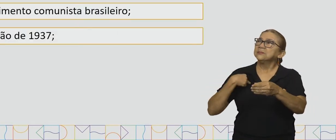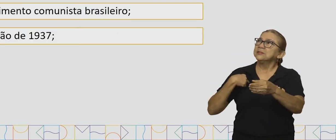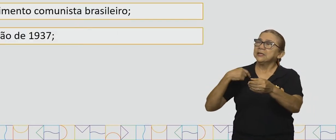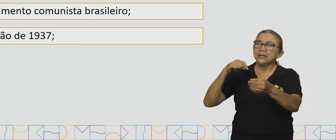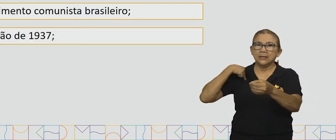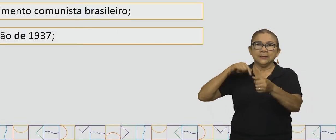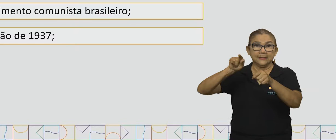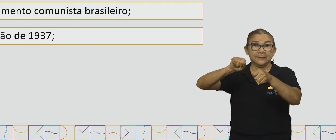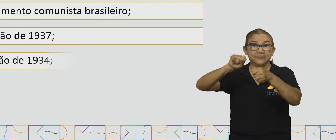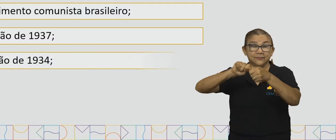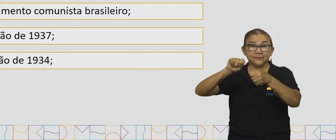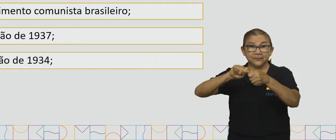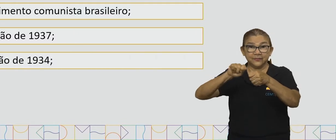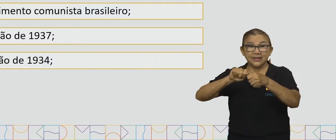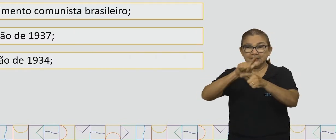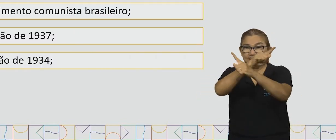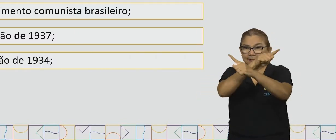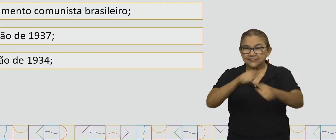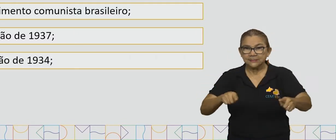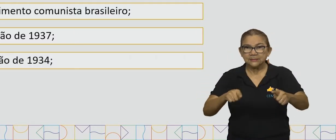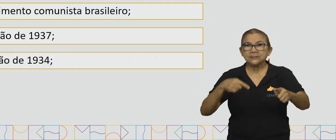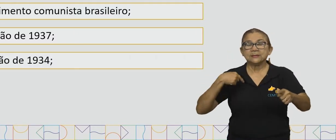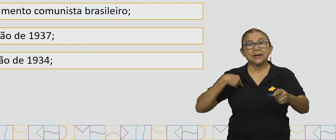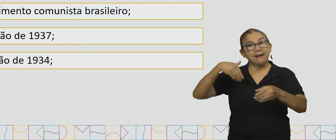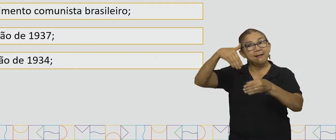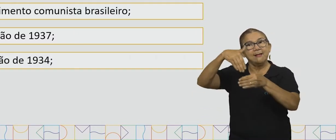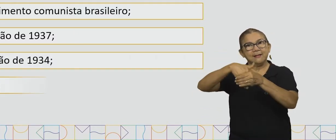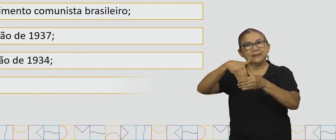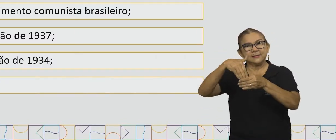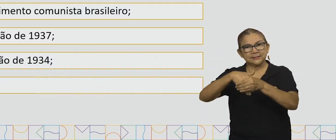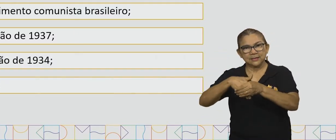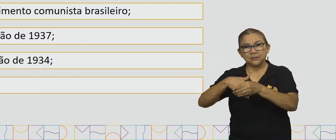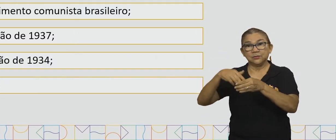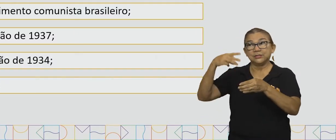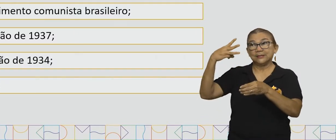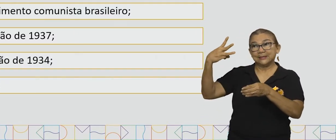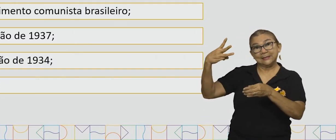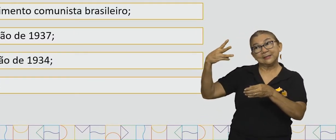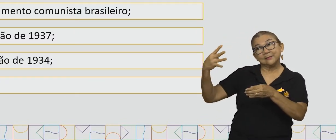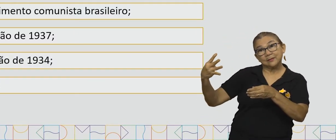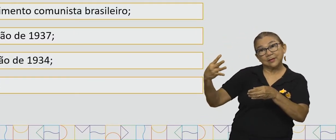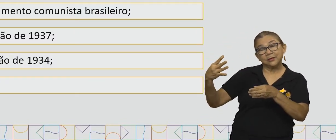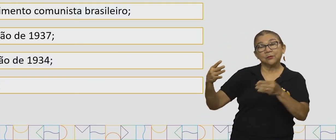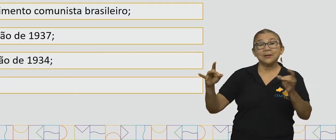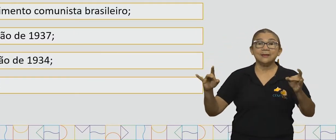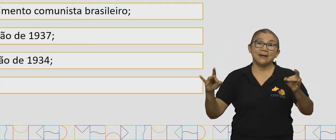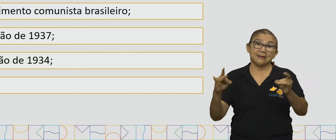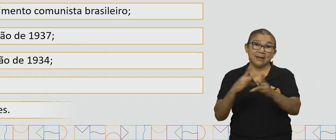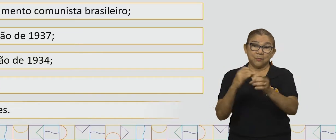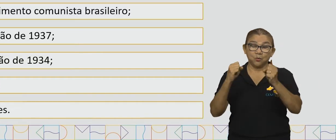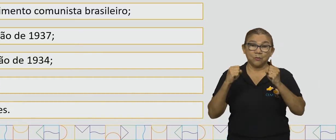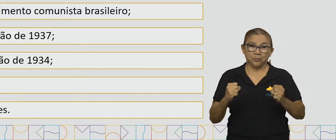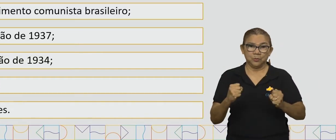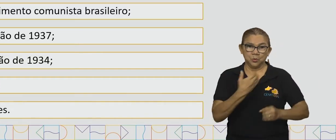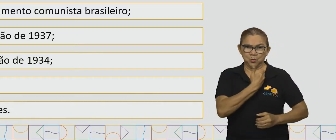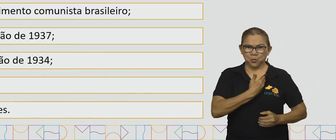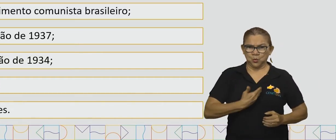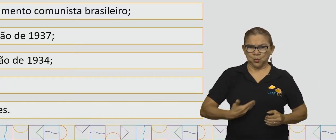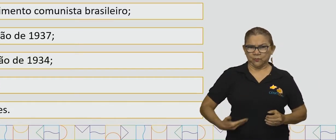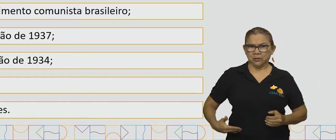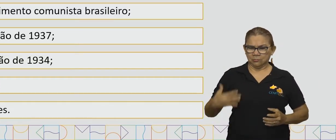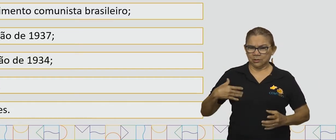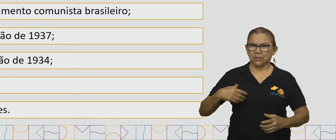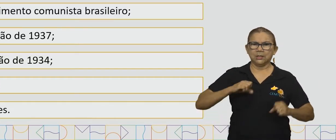1937, anulou a Constituição de 34 e acabou com o poder legislativo e passou a governar com amplos